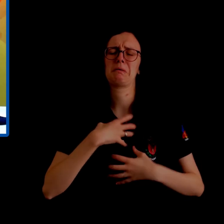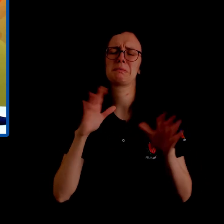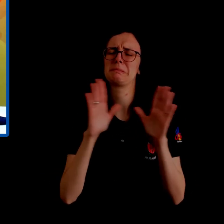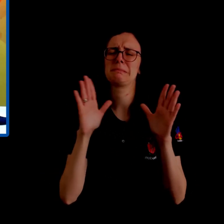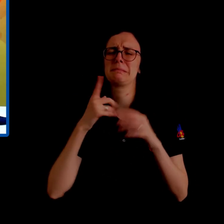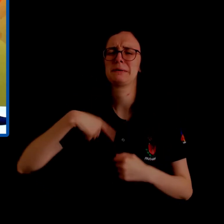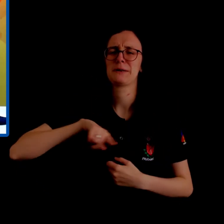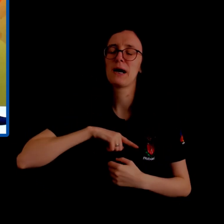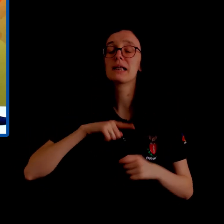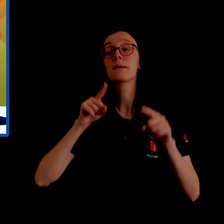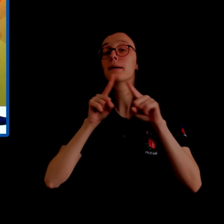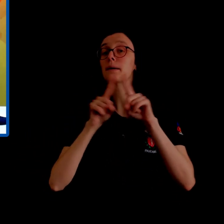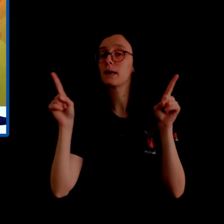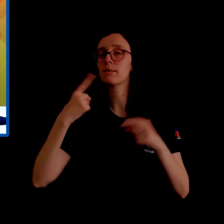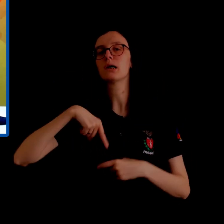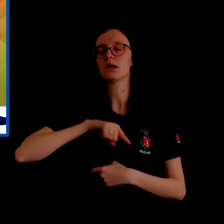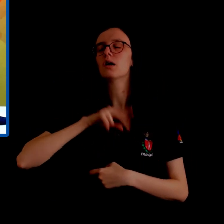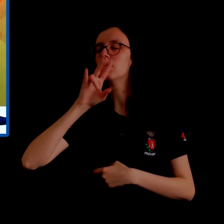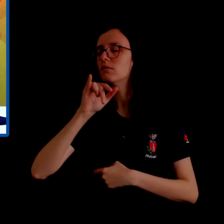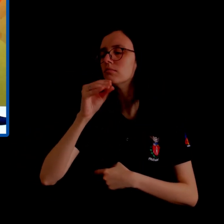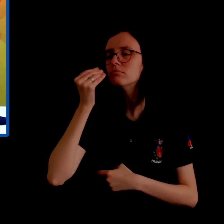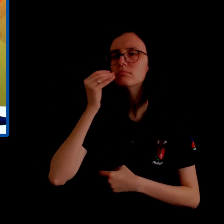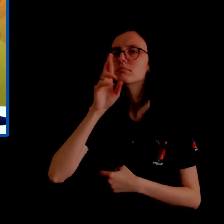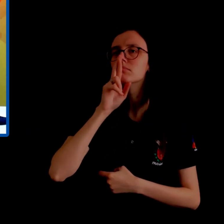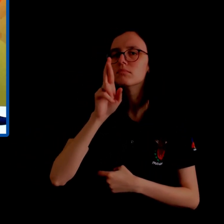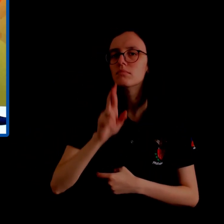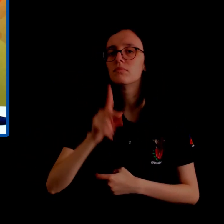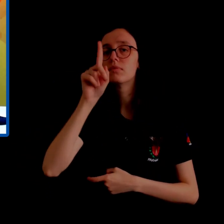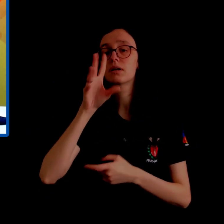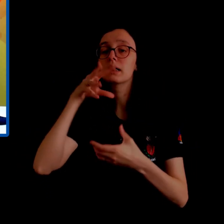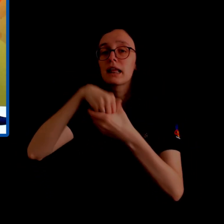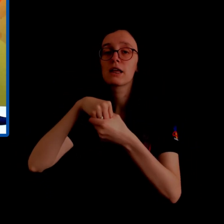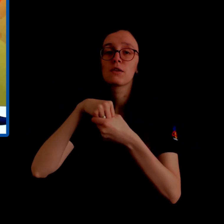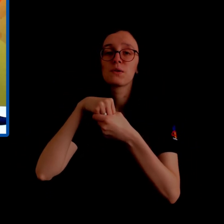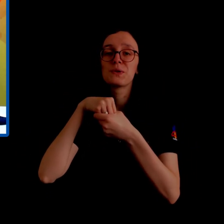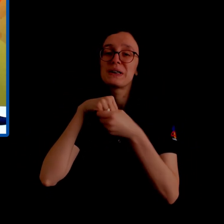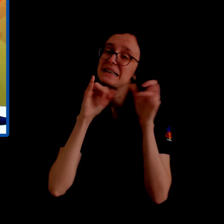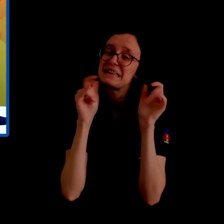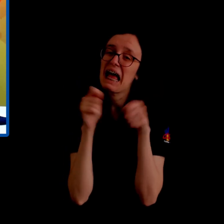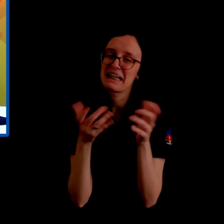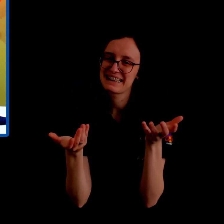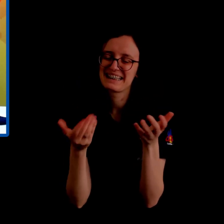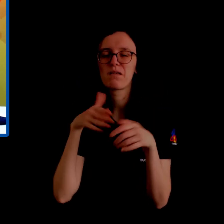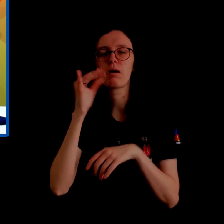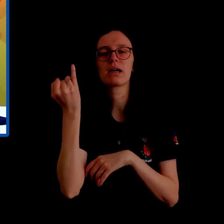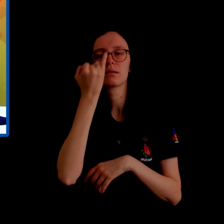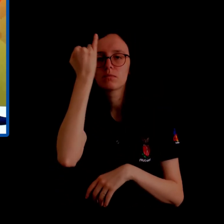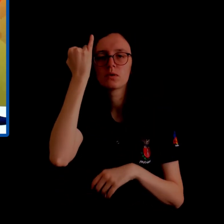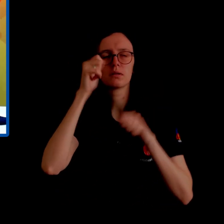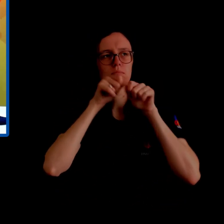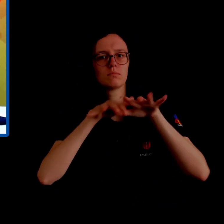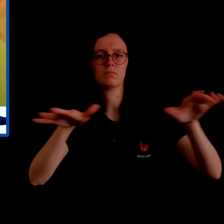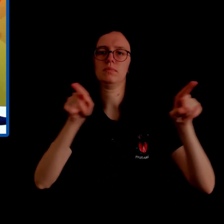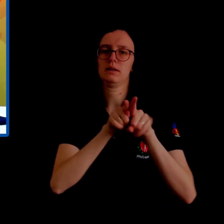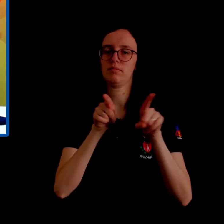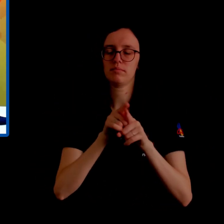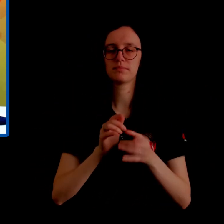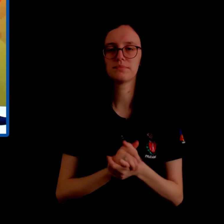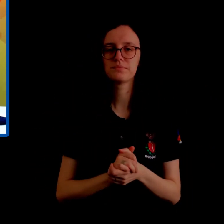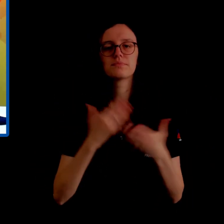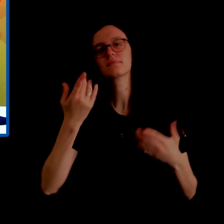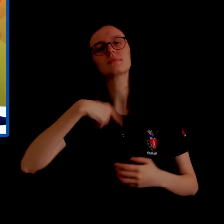conosco, mas a gente vai respondendo dentro daquilo que tiver mais reverberação. Então, a